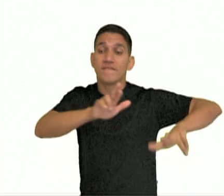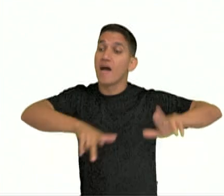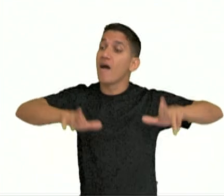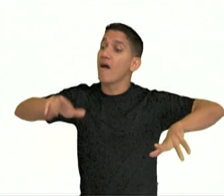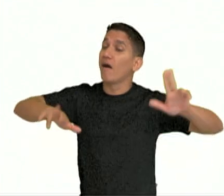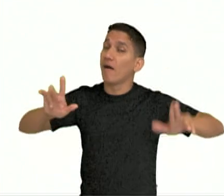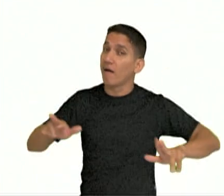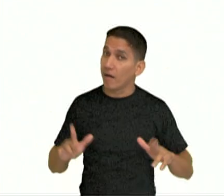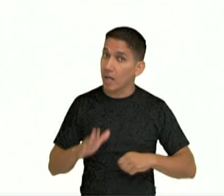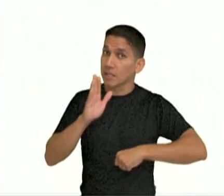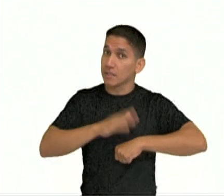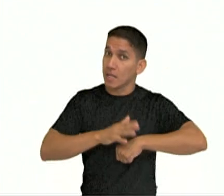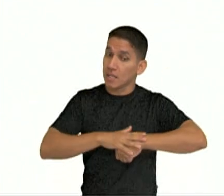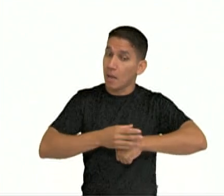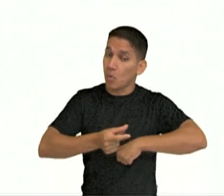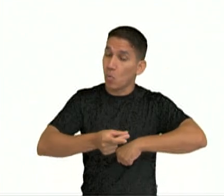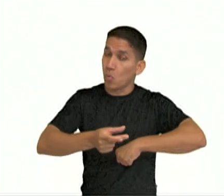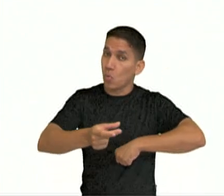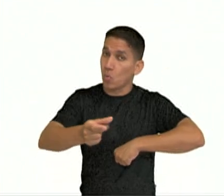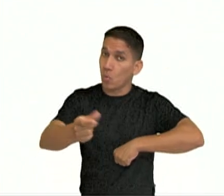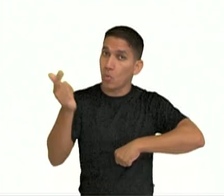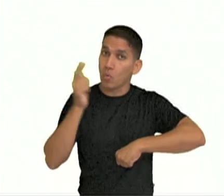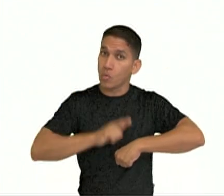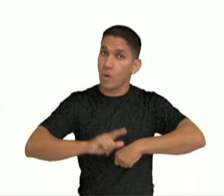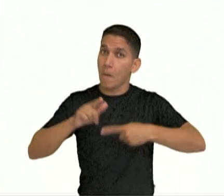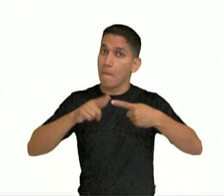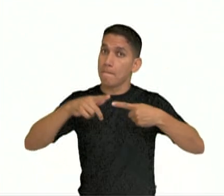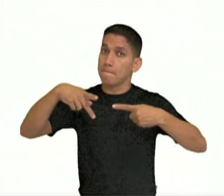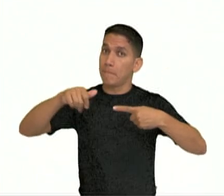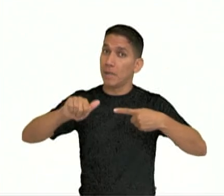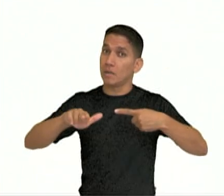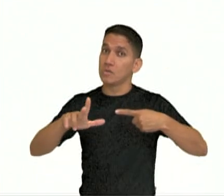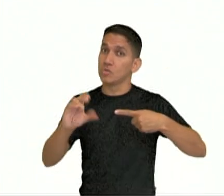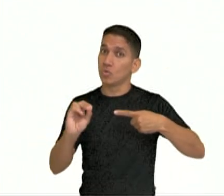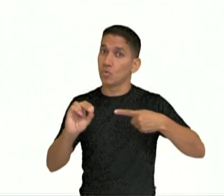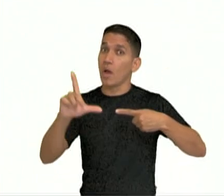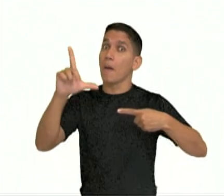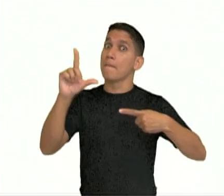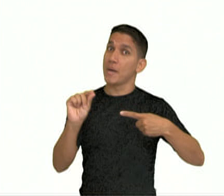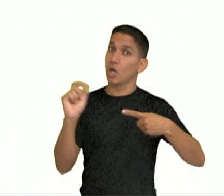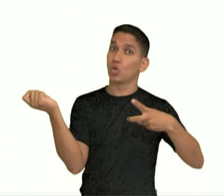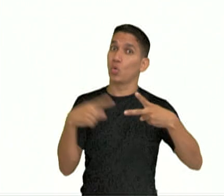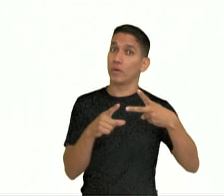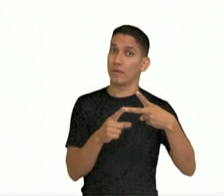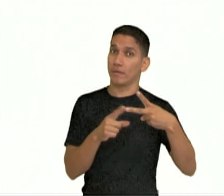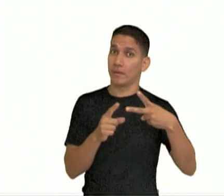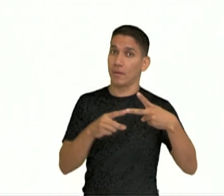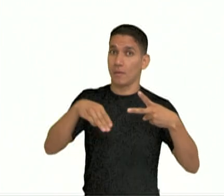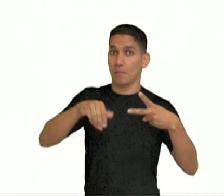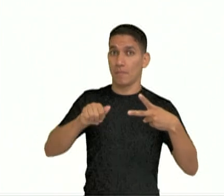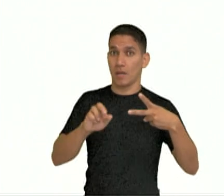variação dos tempos obtidos pelo Paulo é menor do que a